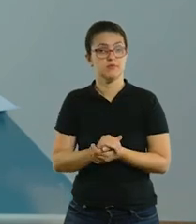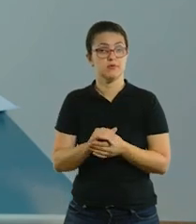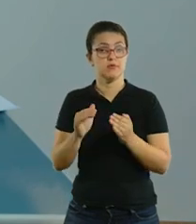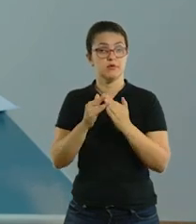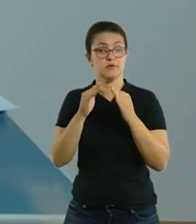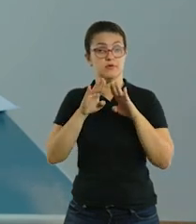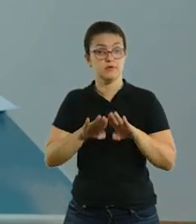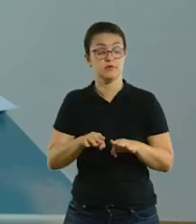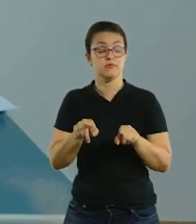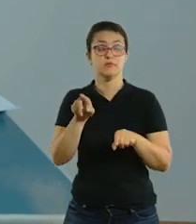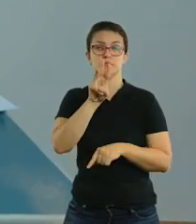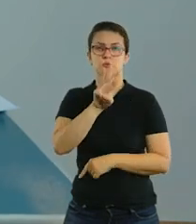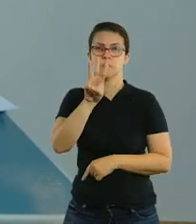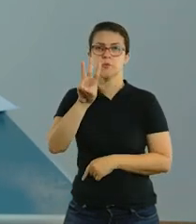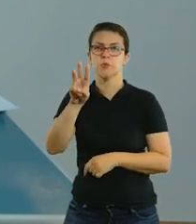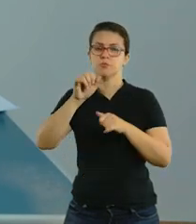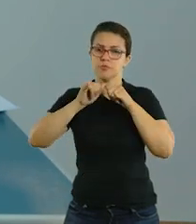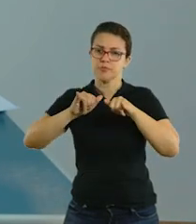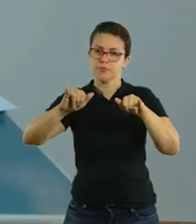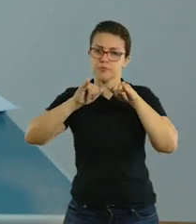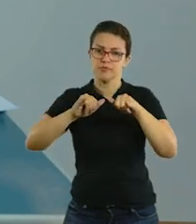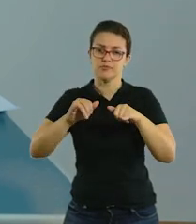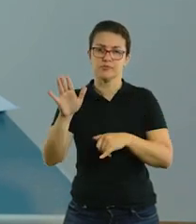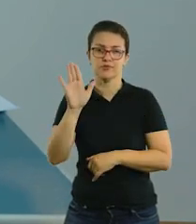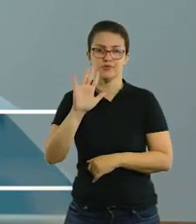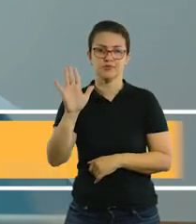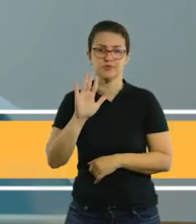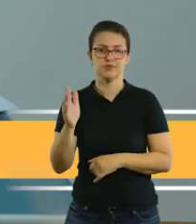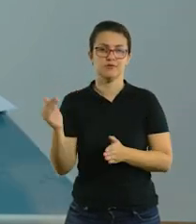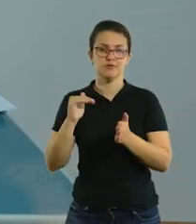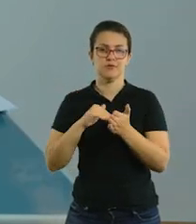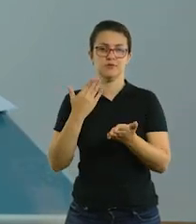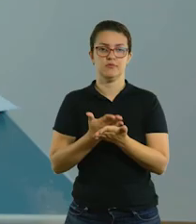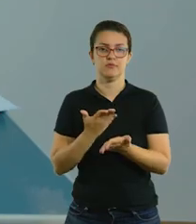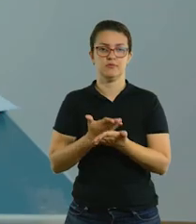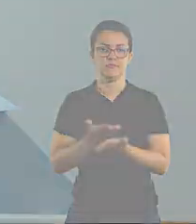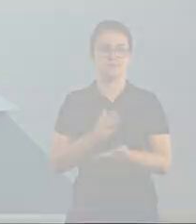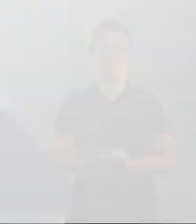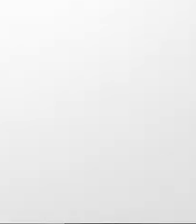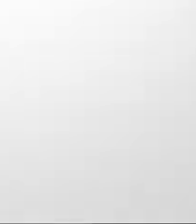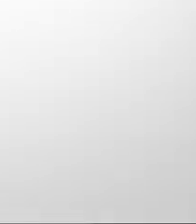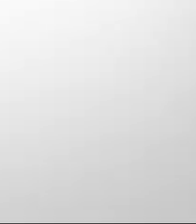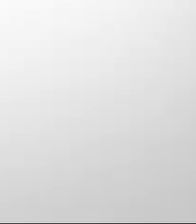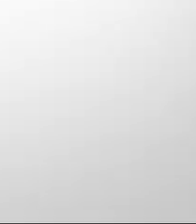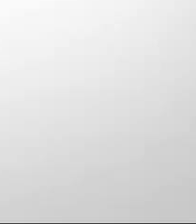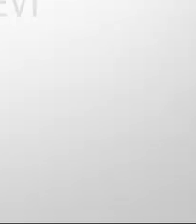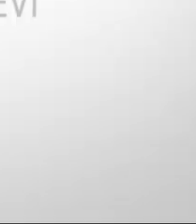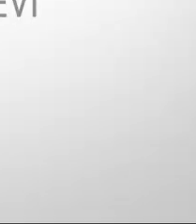E compartilhe o link para que mais pessoas possam ter acesso. Tchau, tchau e até a próxima!